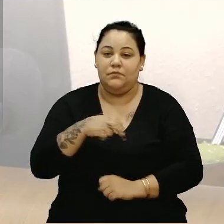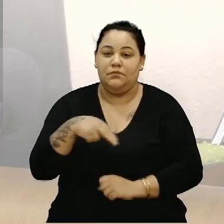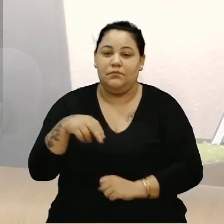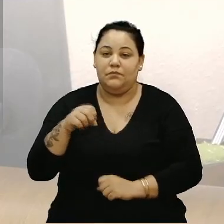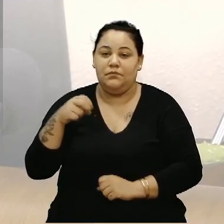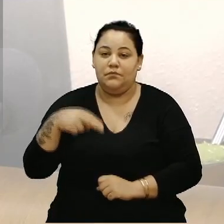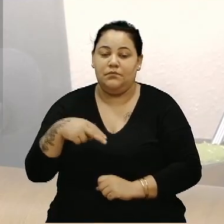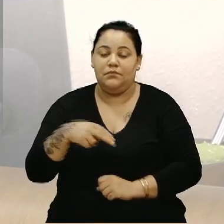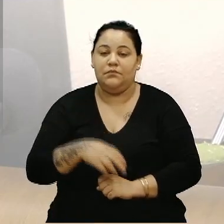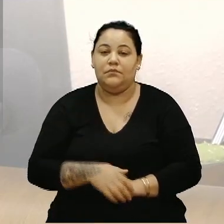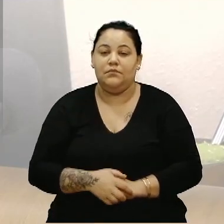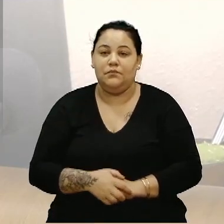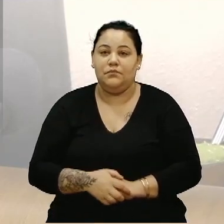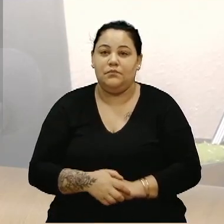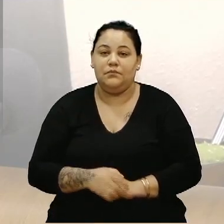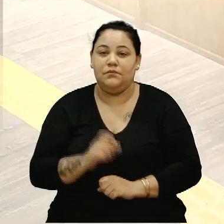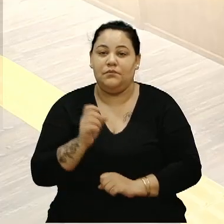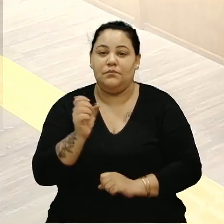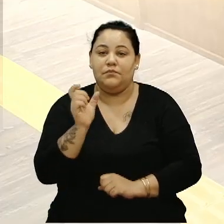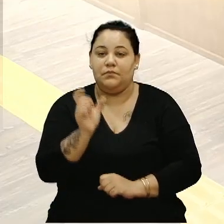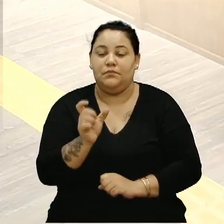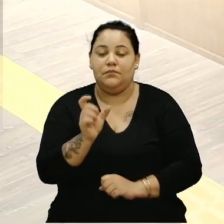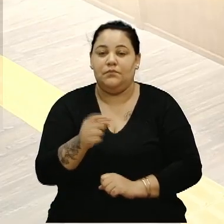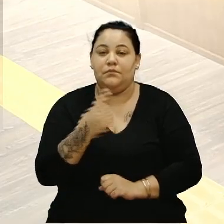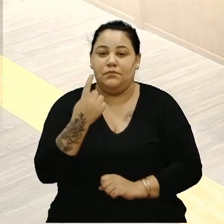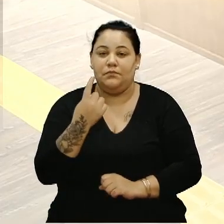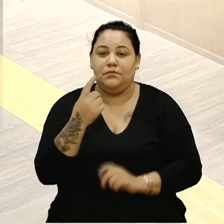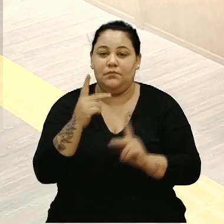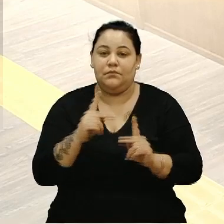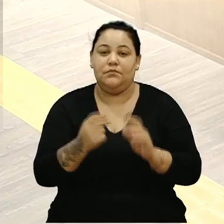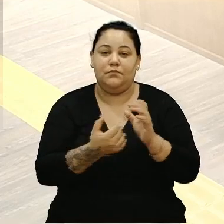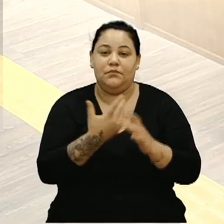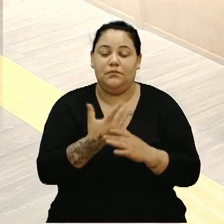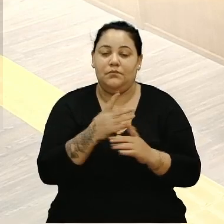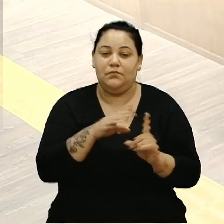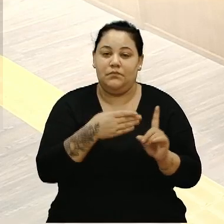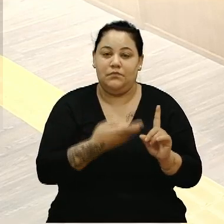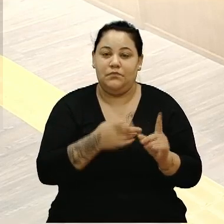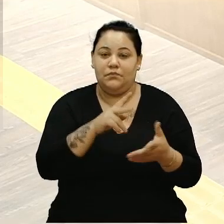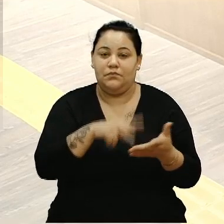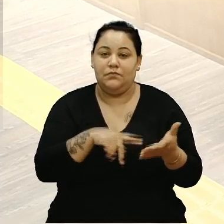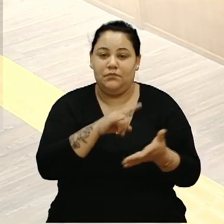dos autores para a leitura do requerimento.